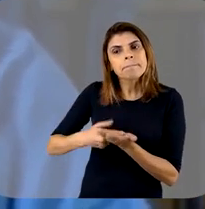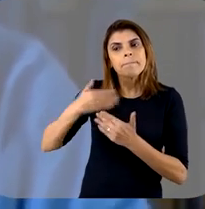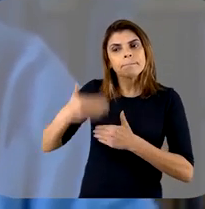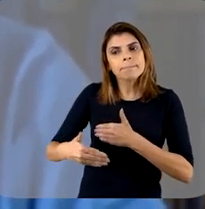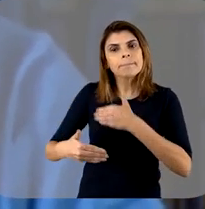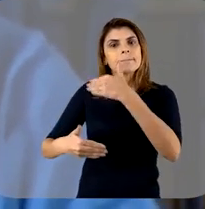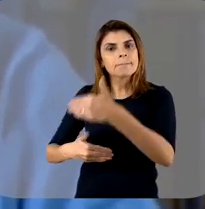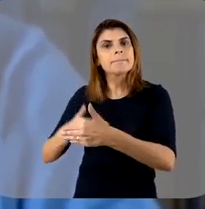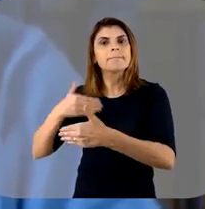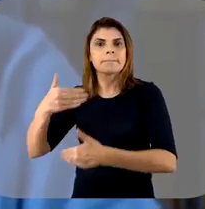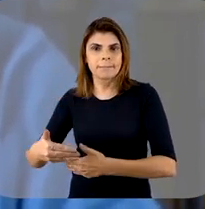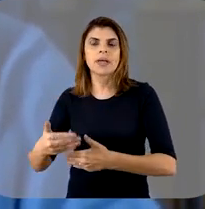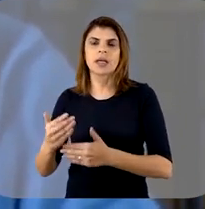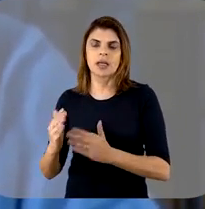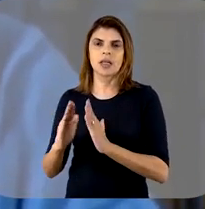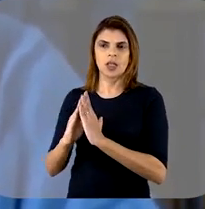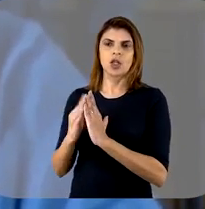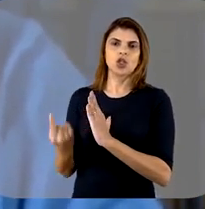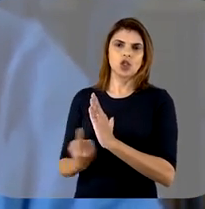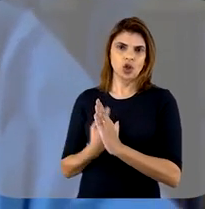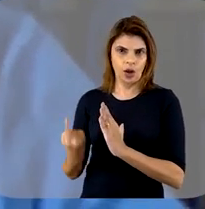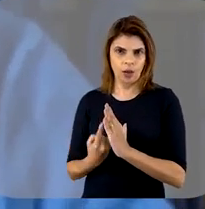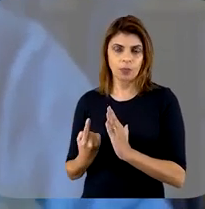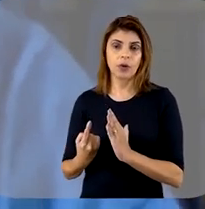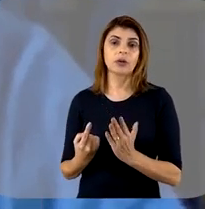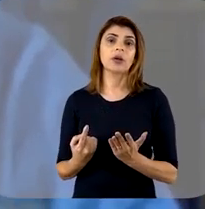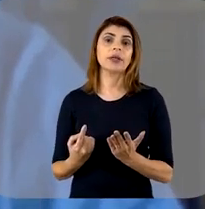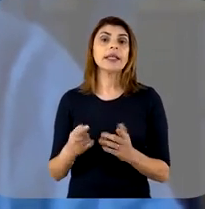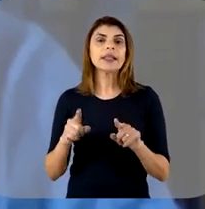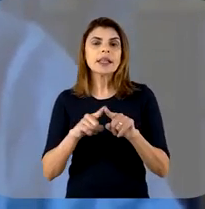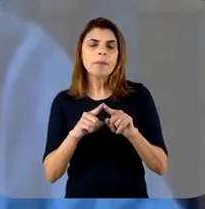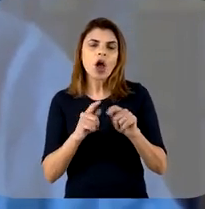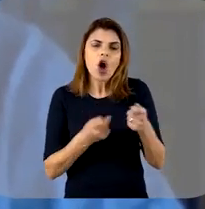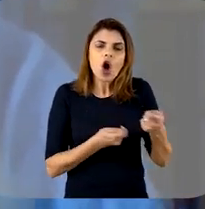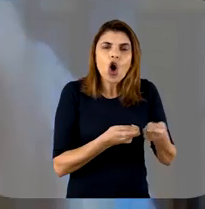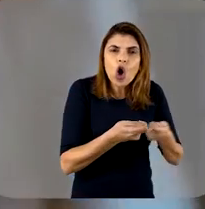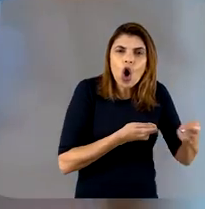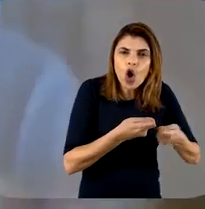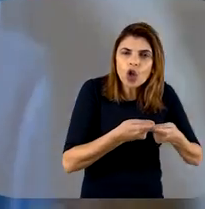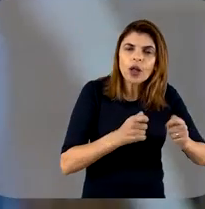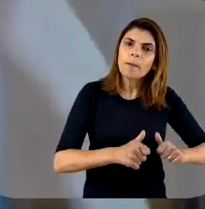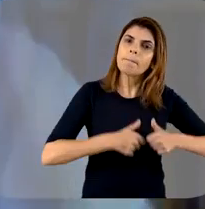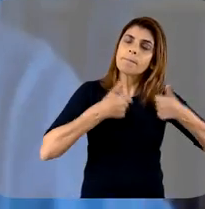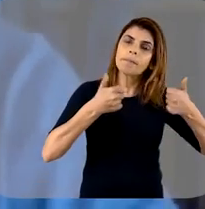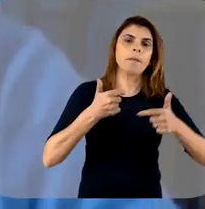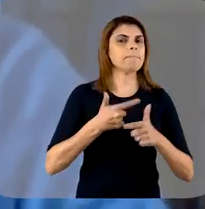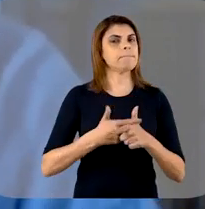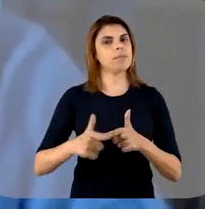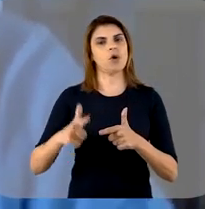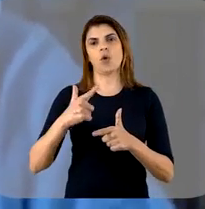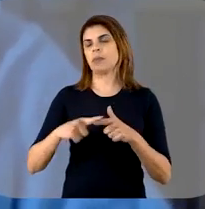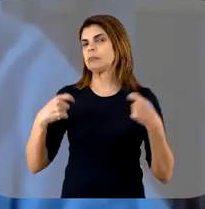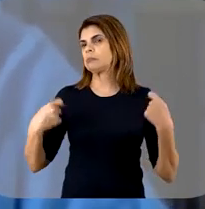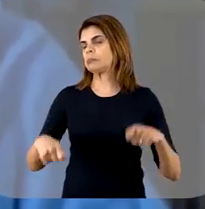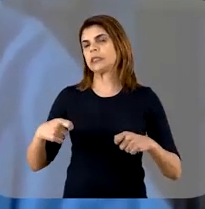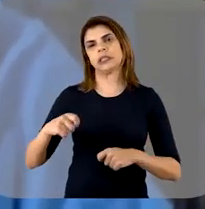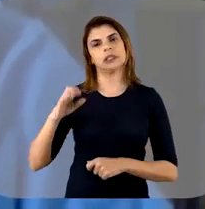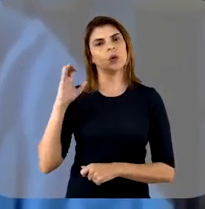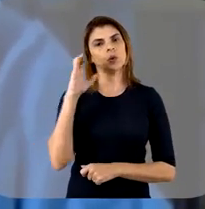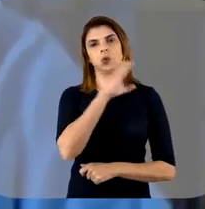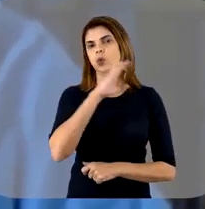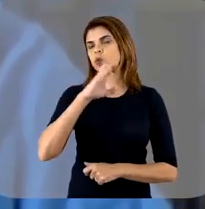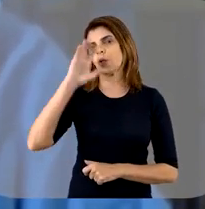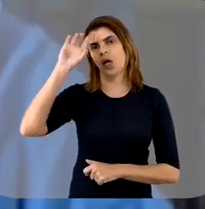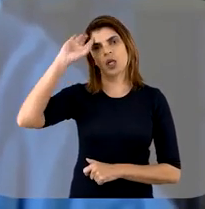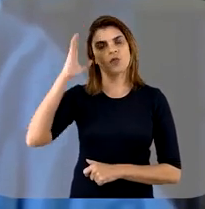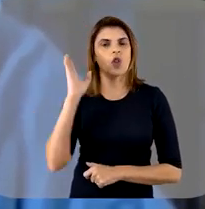esse nível de isolamento, né, e dosar esse nível de isolamento, isso são problemas que têm que ser extremamente bem